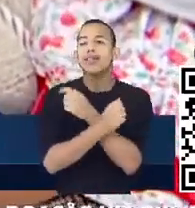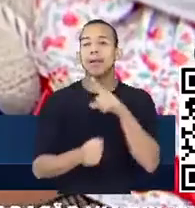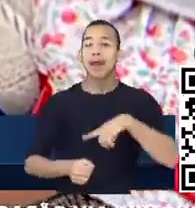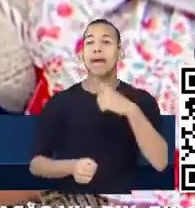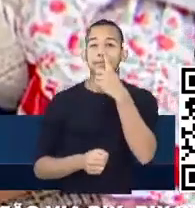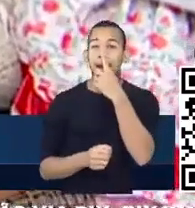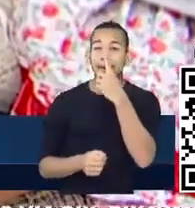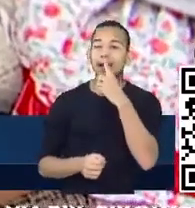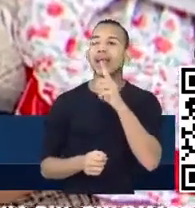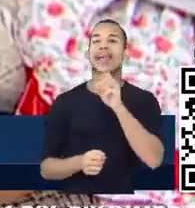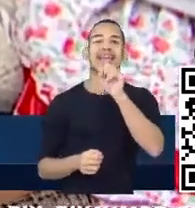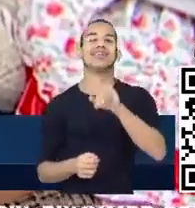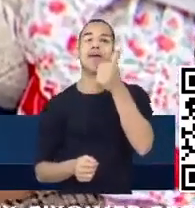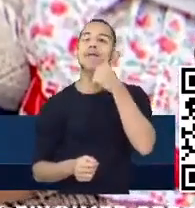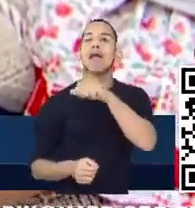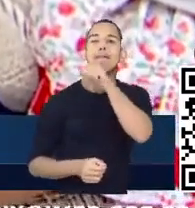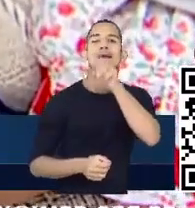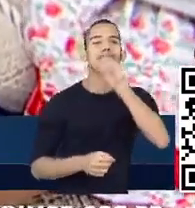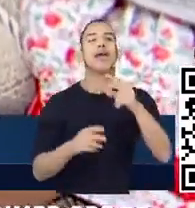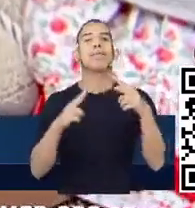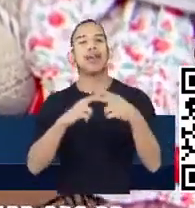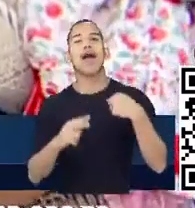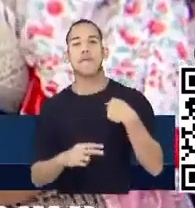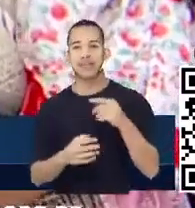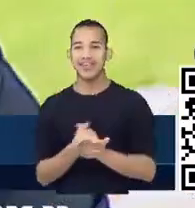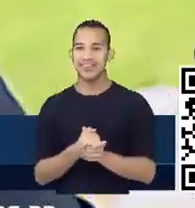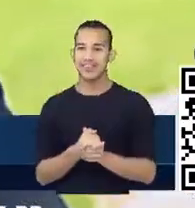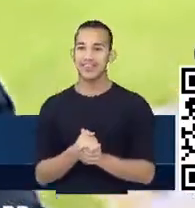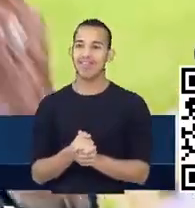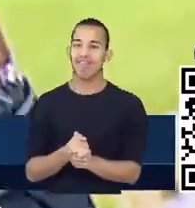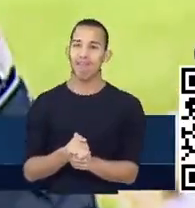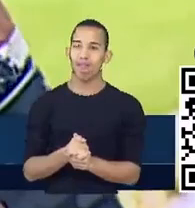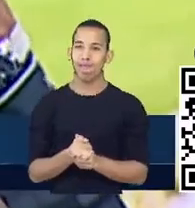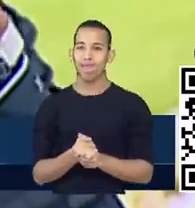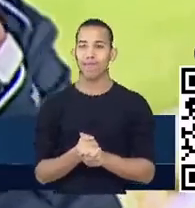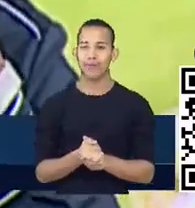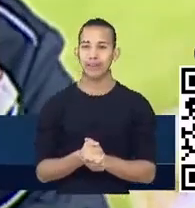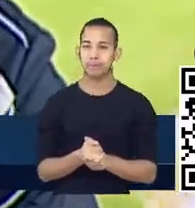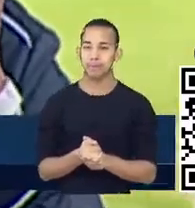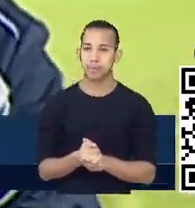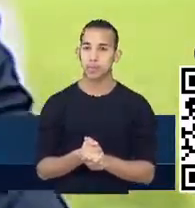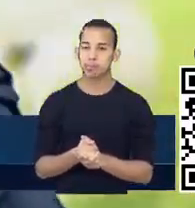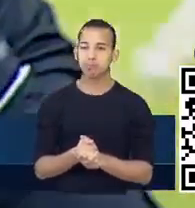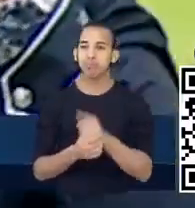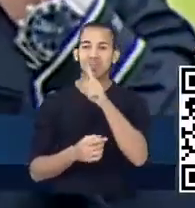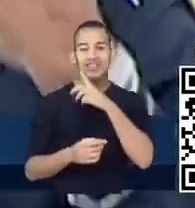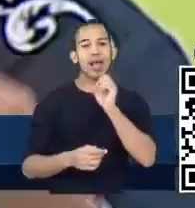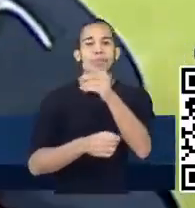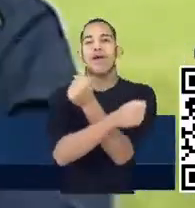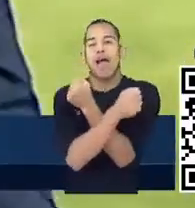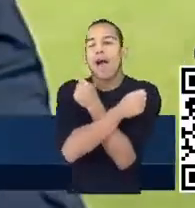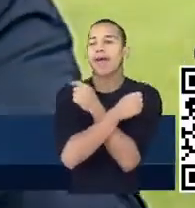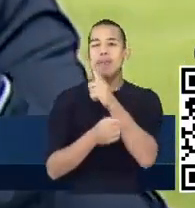mãe vai me quebrar no pau, me cacetar no pau. Falou? Foi. Aí o senhor mandou uma bênção para mim. Naquele dia